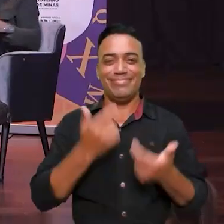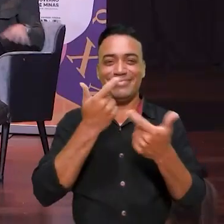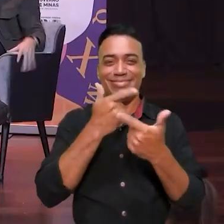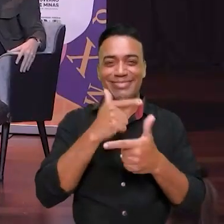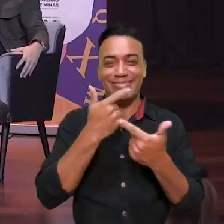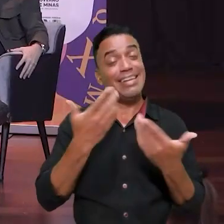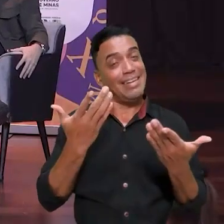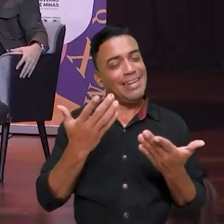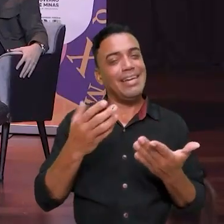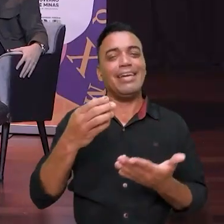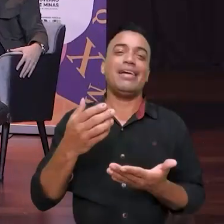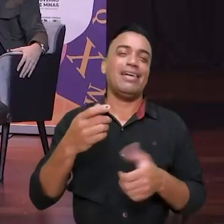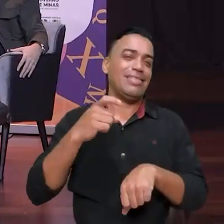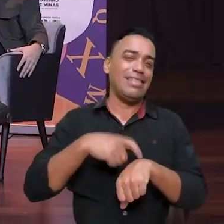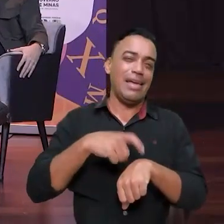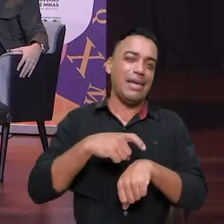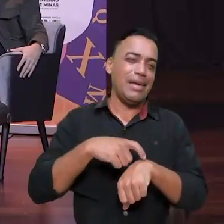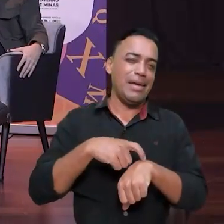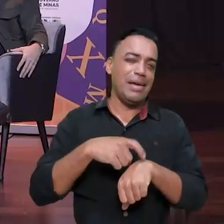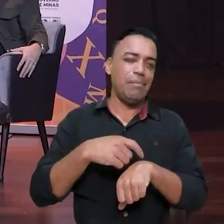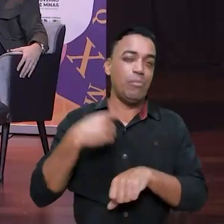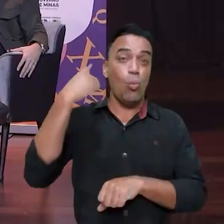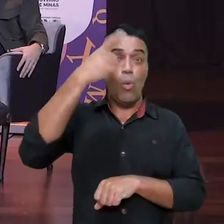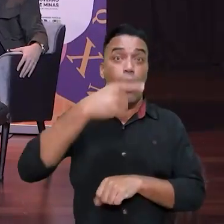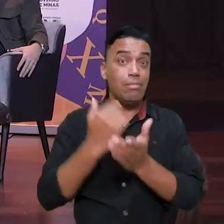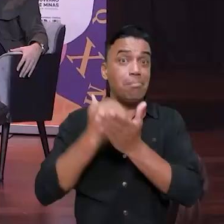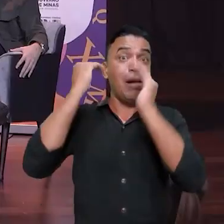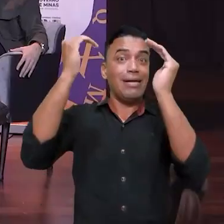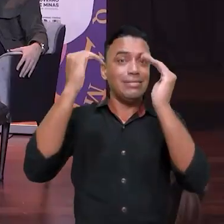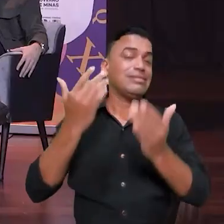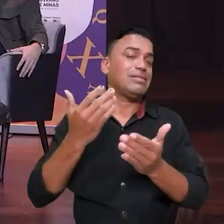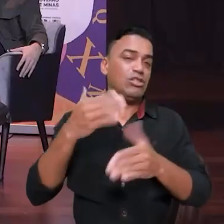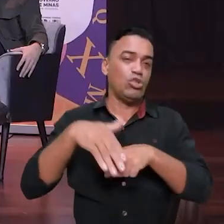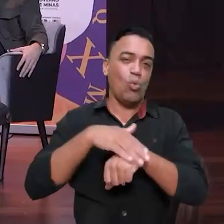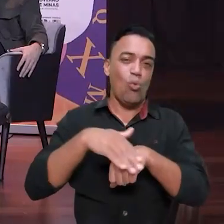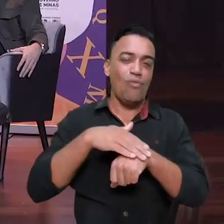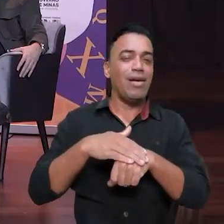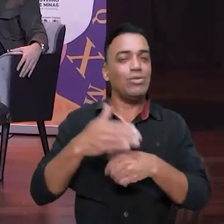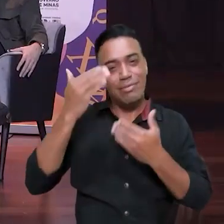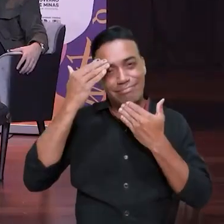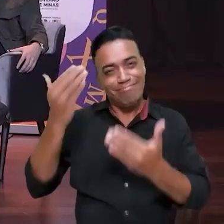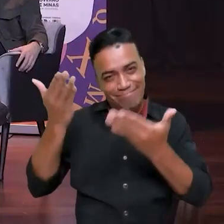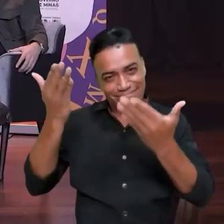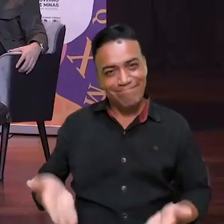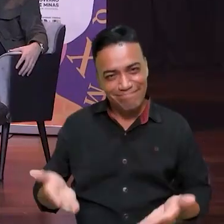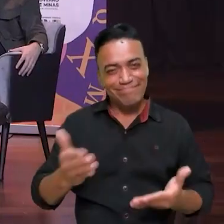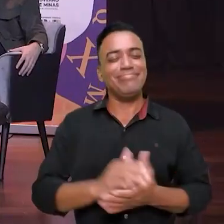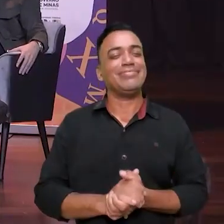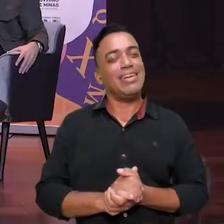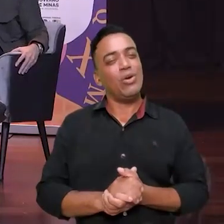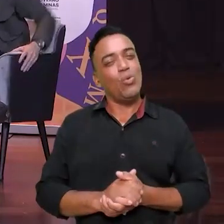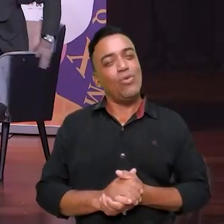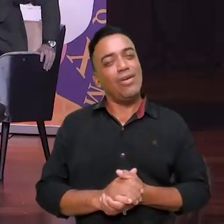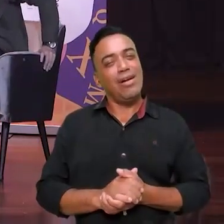É verdade, Maristela, mas a gente já tem mais de 1 hora de conversa. Quero te agradecer muito. Fico